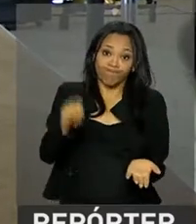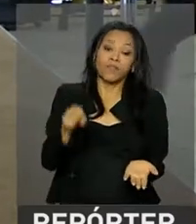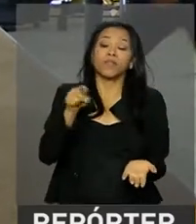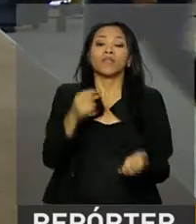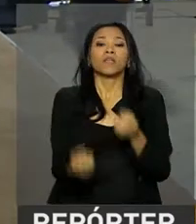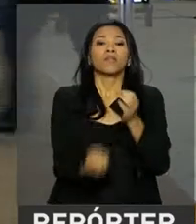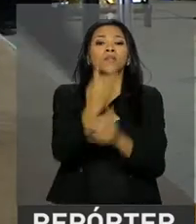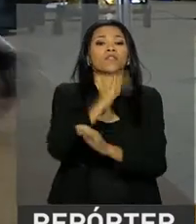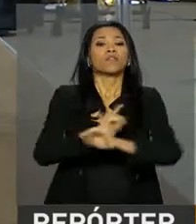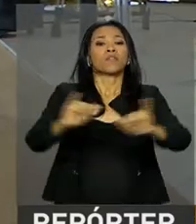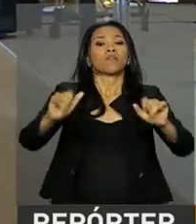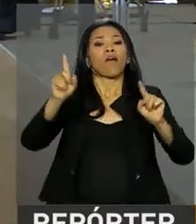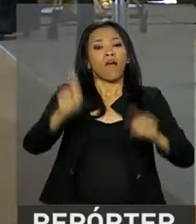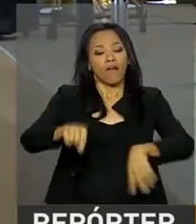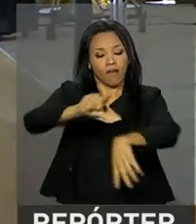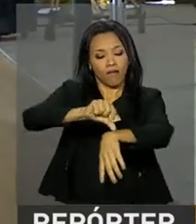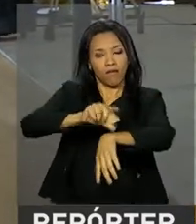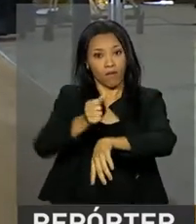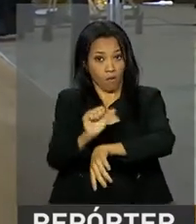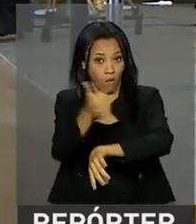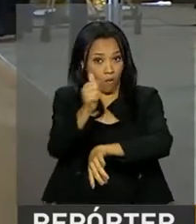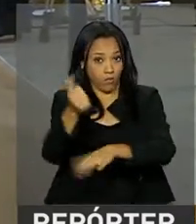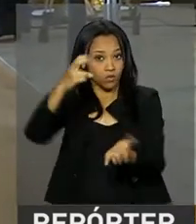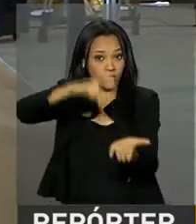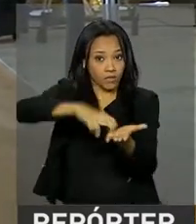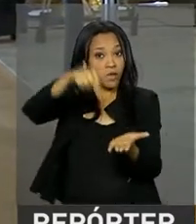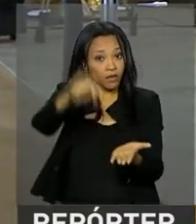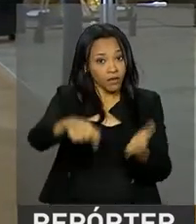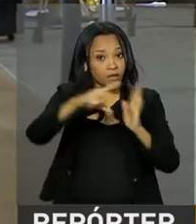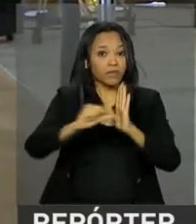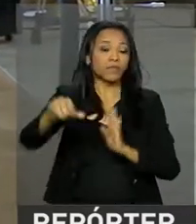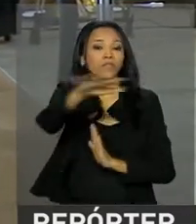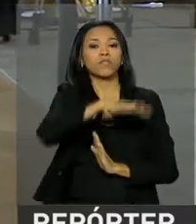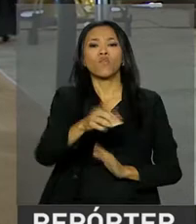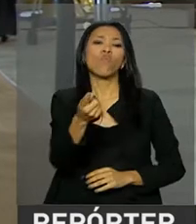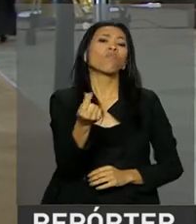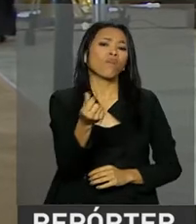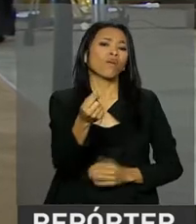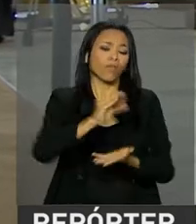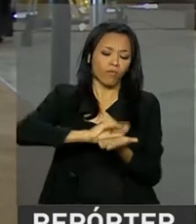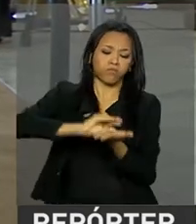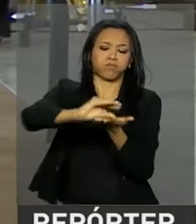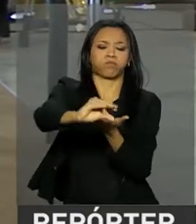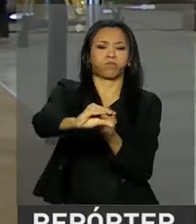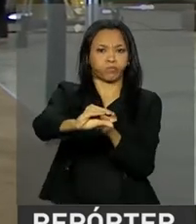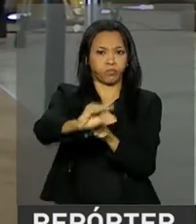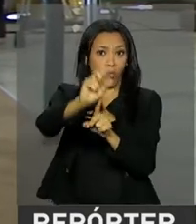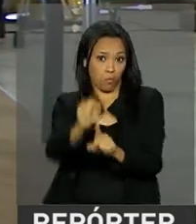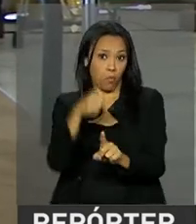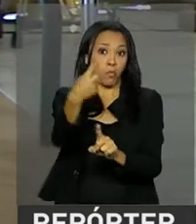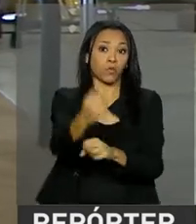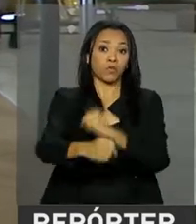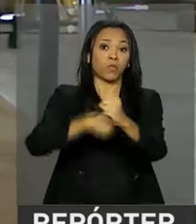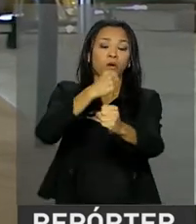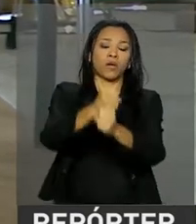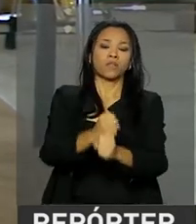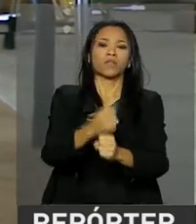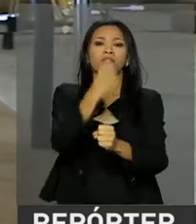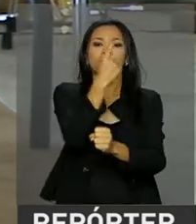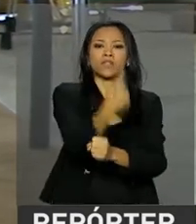lançamento será às 11 horas aqui no Palácio do Planalto. O valor destinado ao crédito agrícola para o próximo ano será